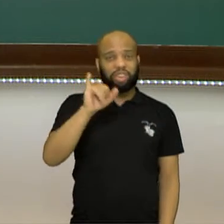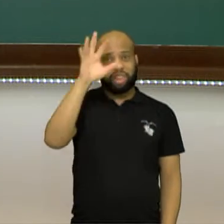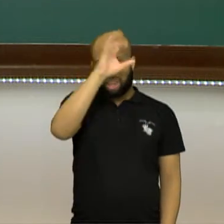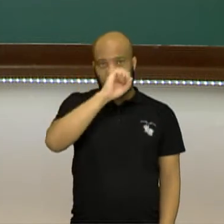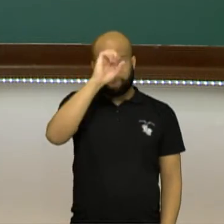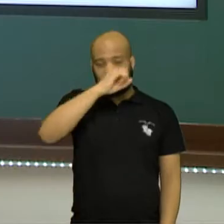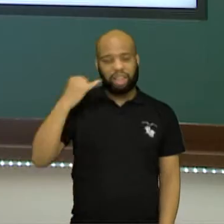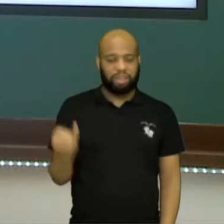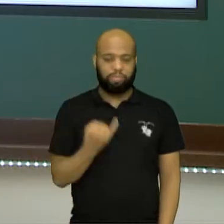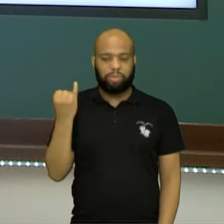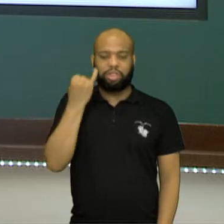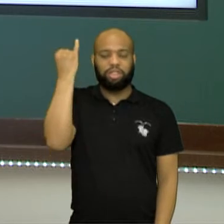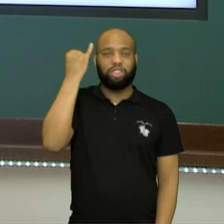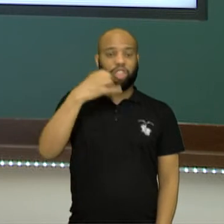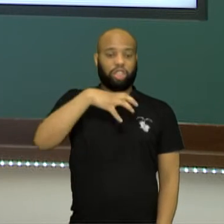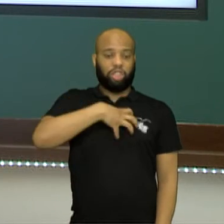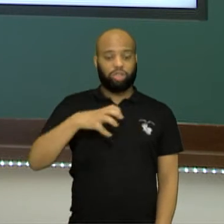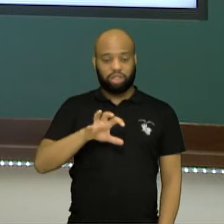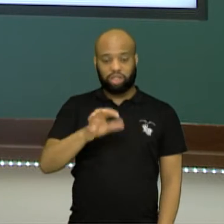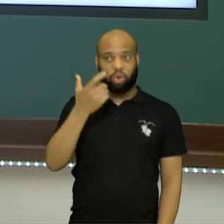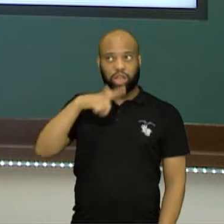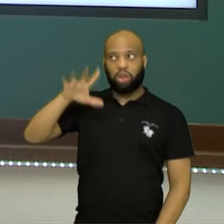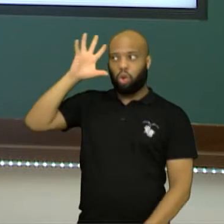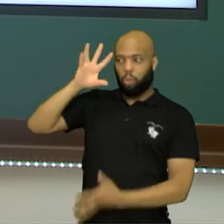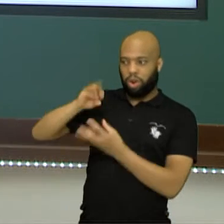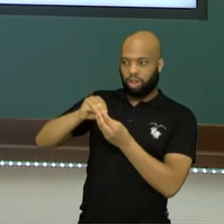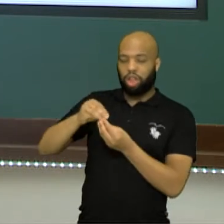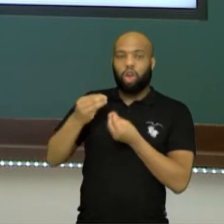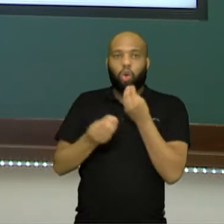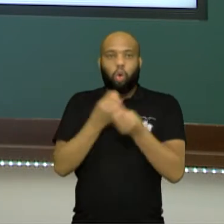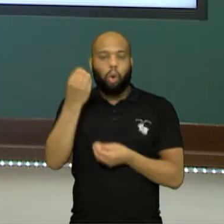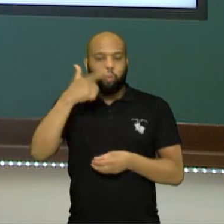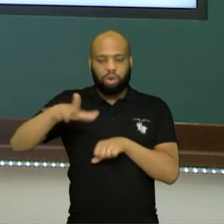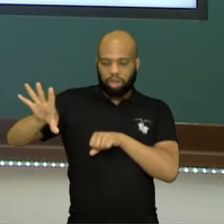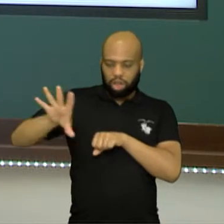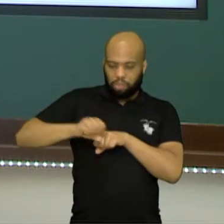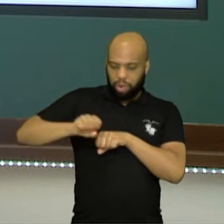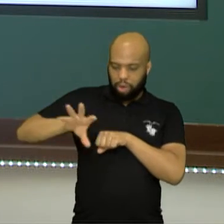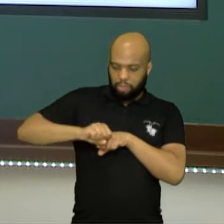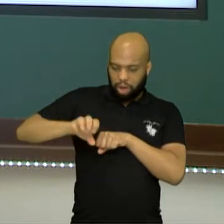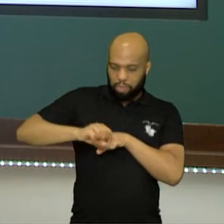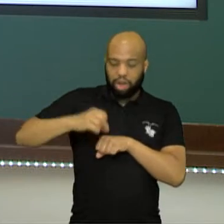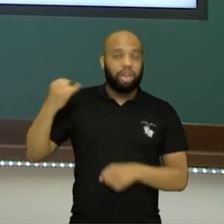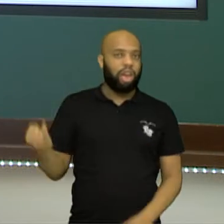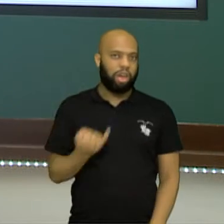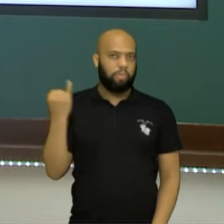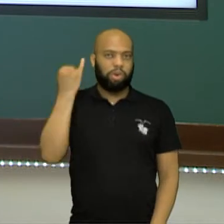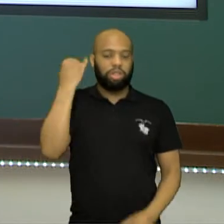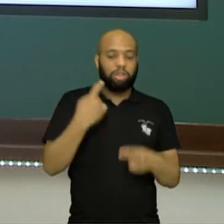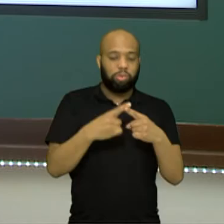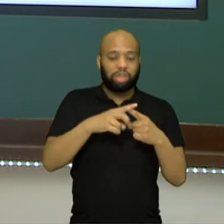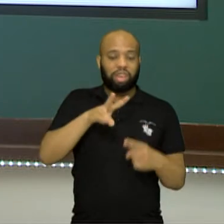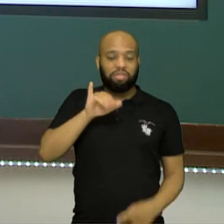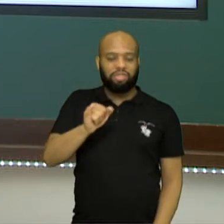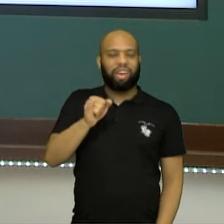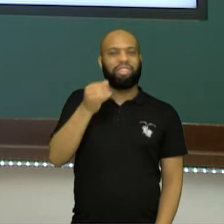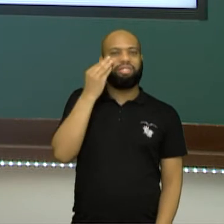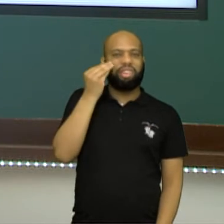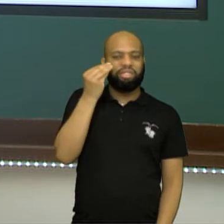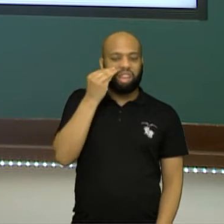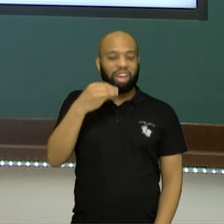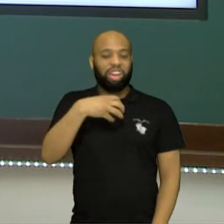fundamental para entender como você chega ao conhecimento. Isso é importante. Testar formas diferentes de